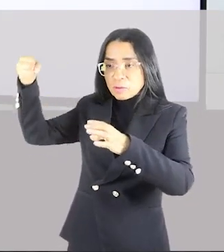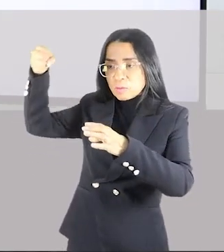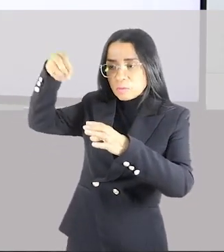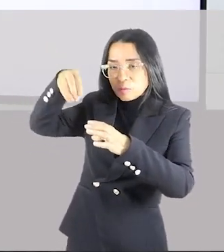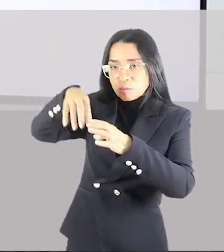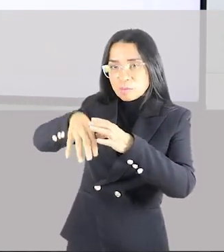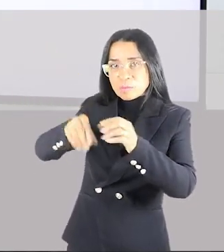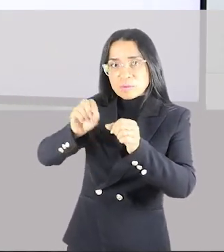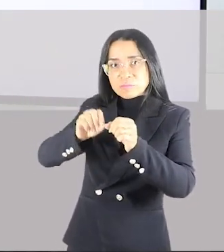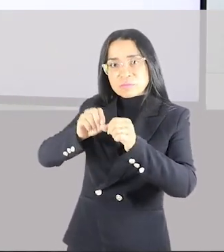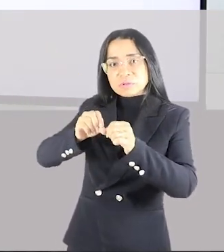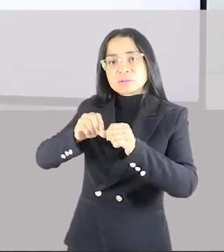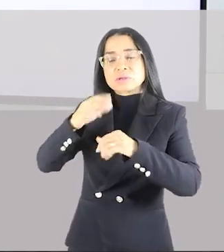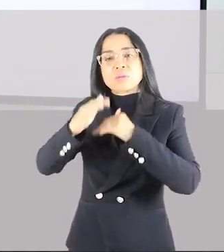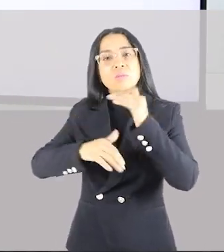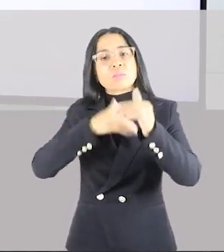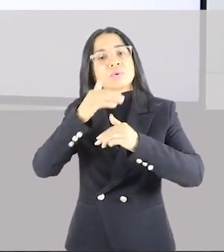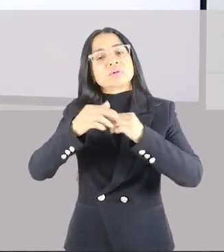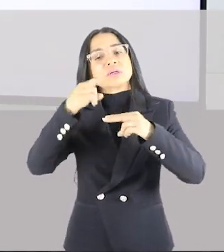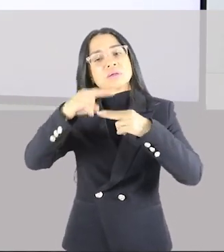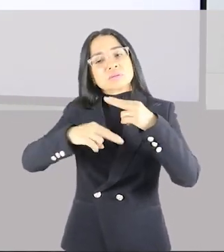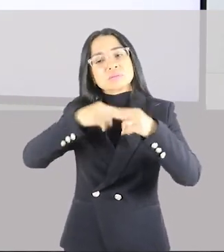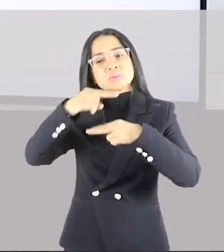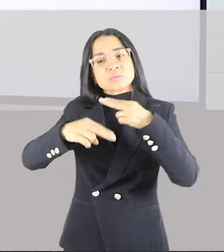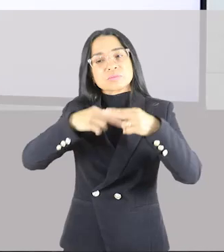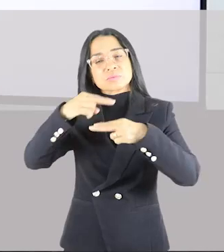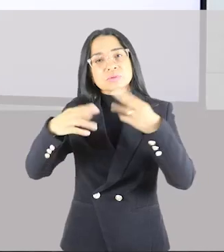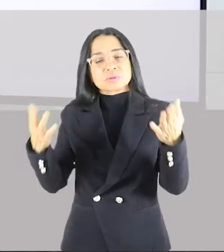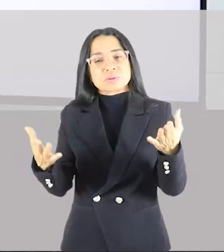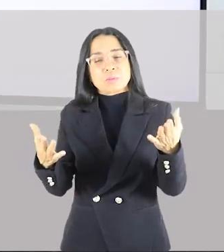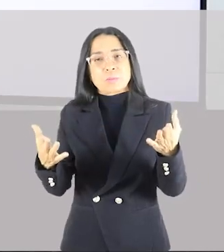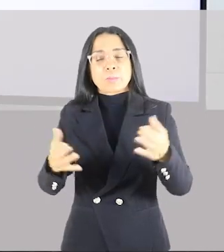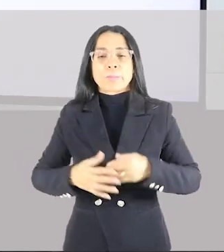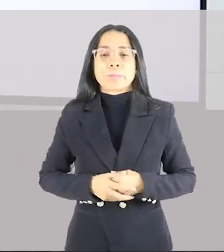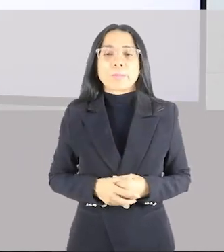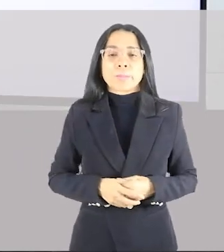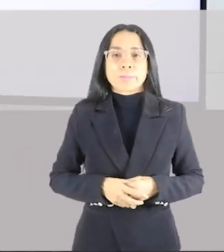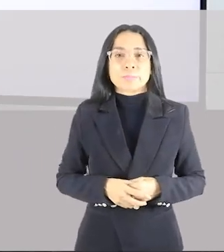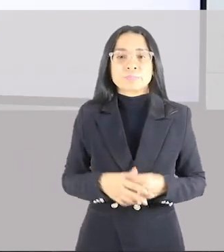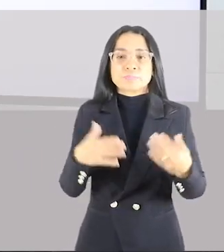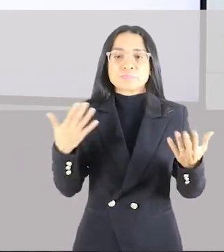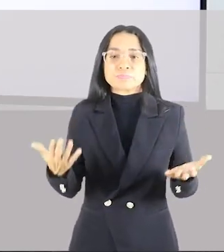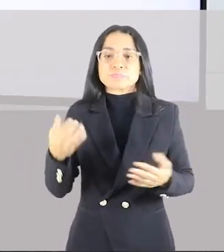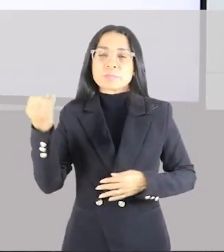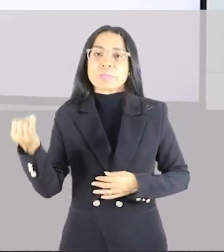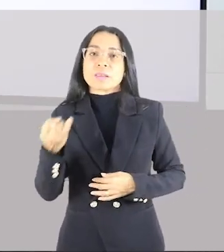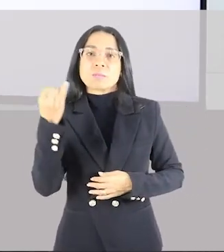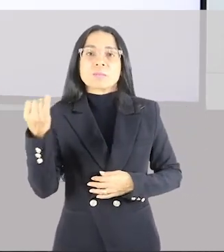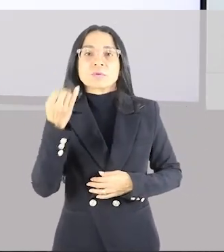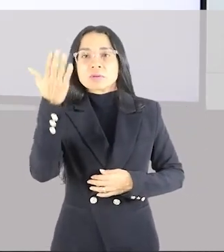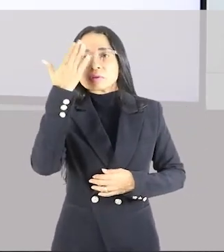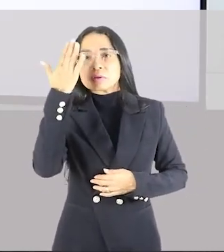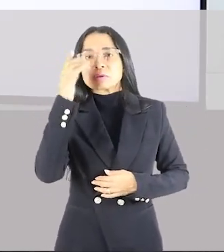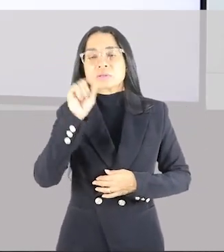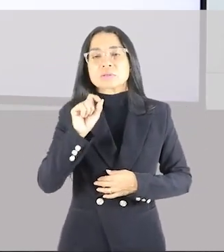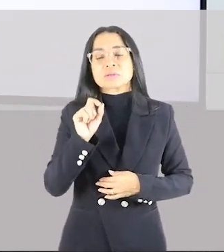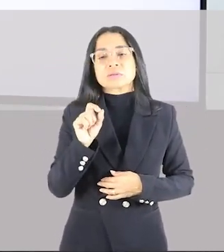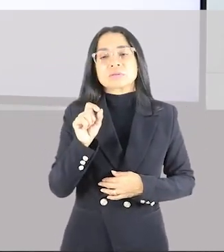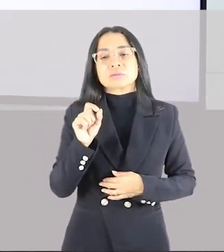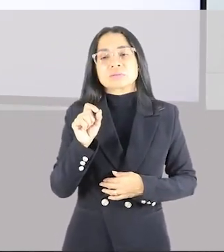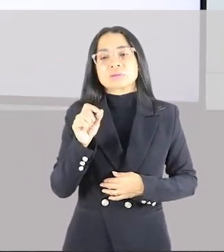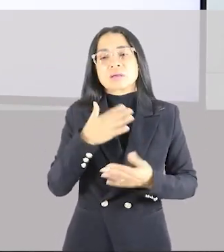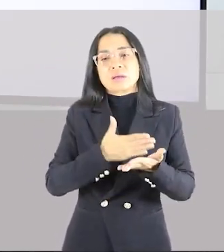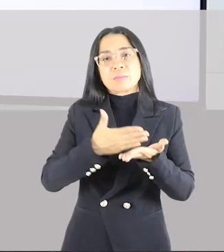processo de mumificação do corpo, tecido, ossos, etc. e tal. Então, é importante entender que,